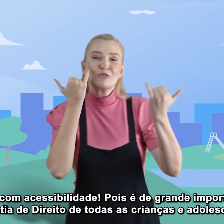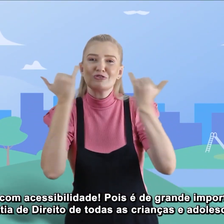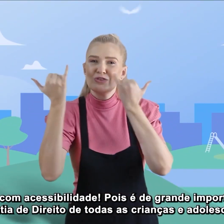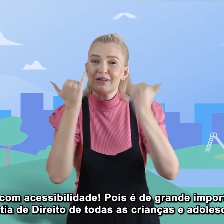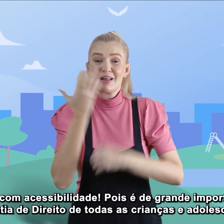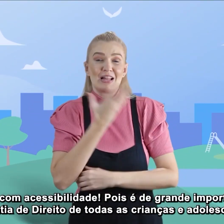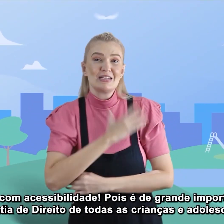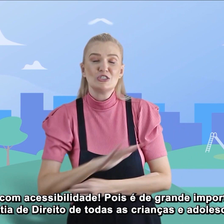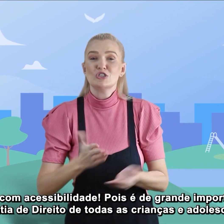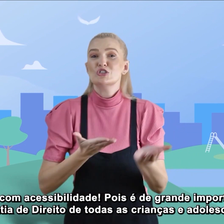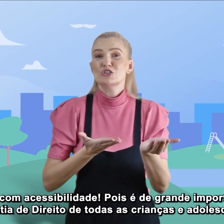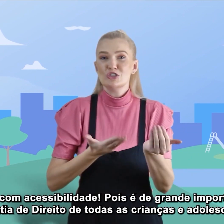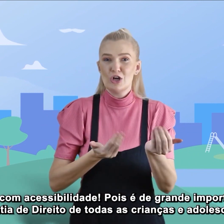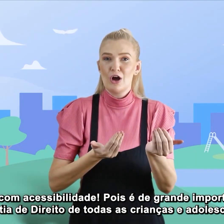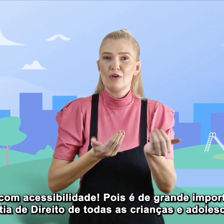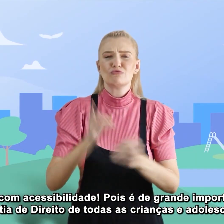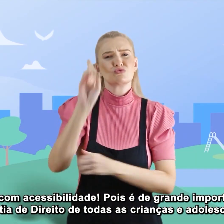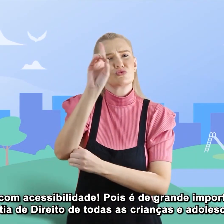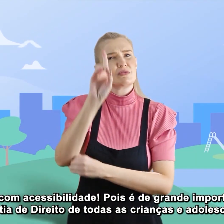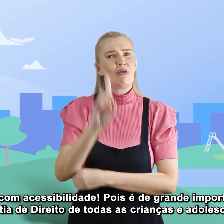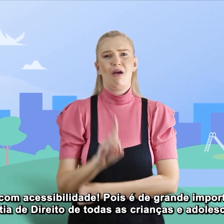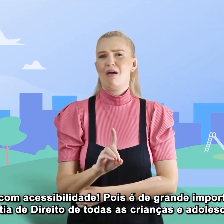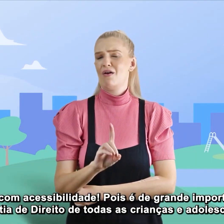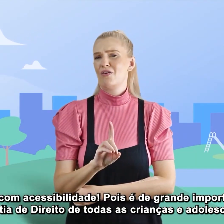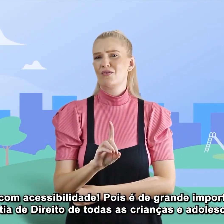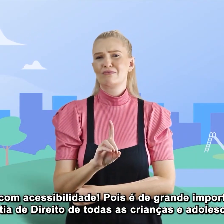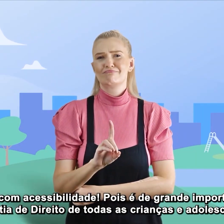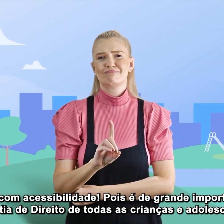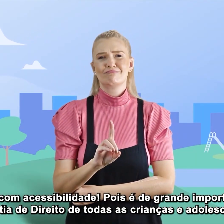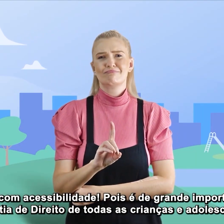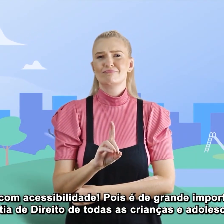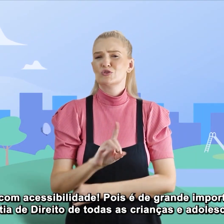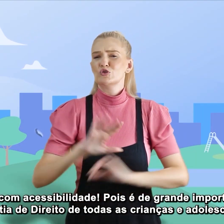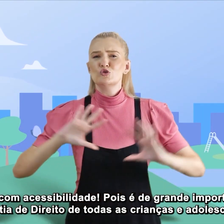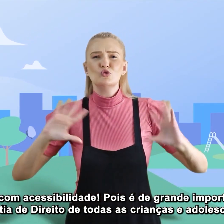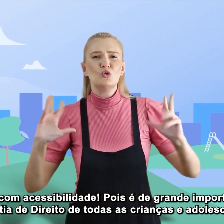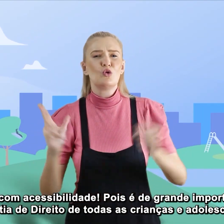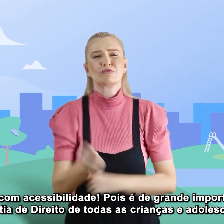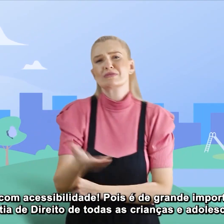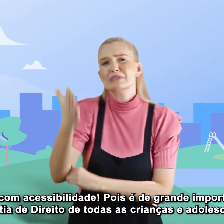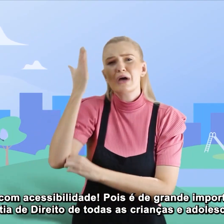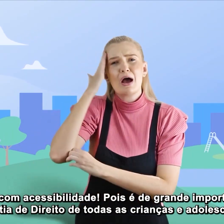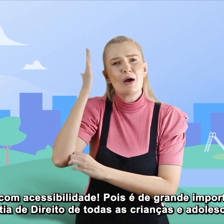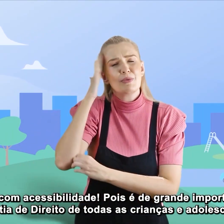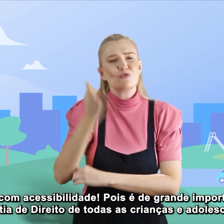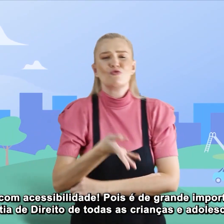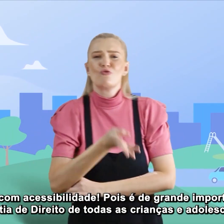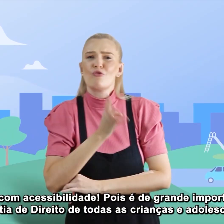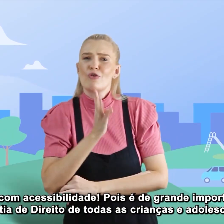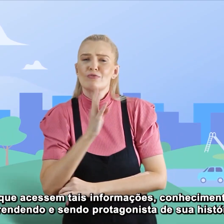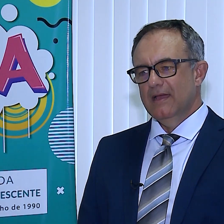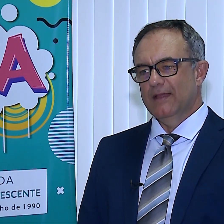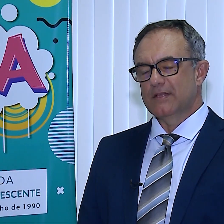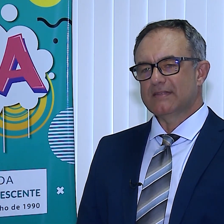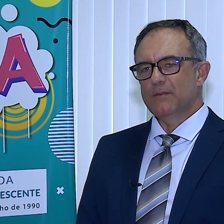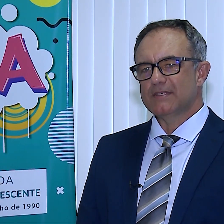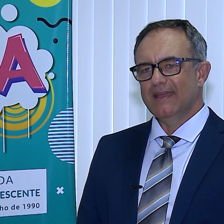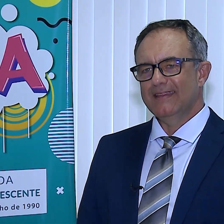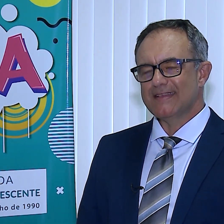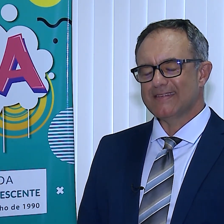acessibilidade coisa de grande importância a garantia e de todas as crianças e adolescentes